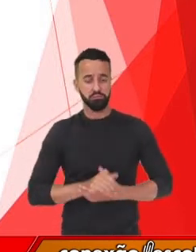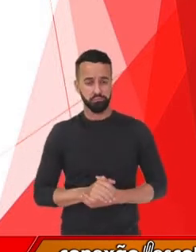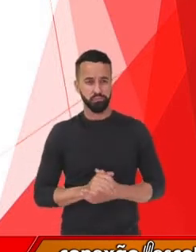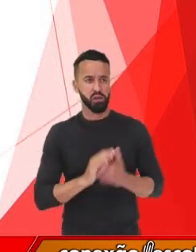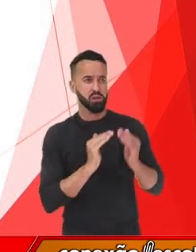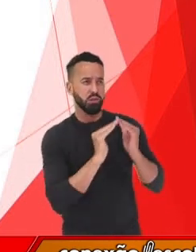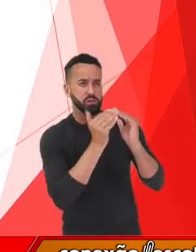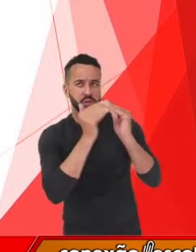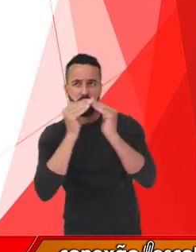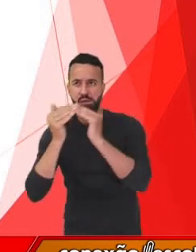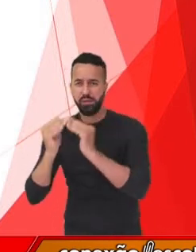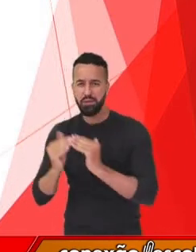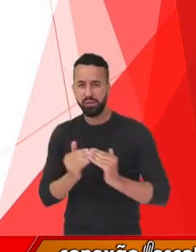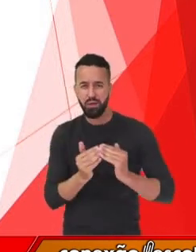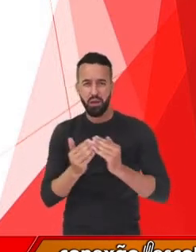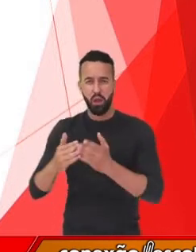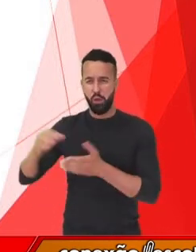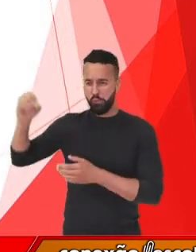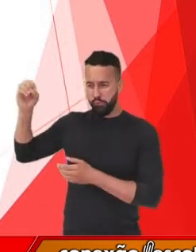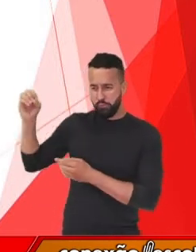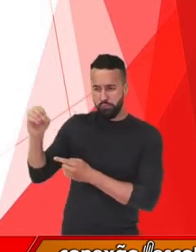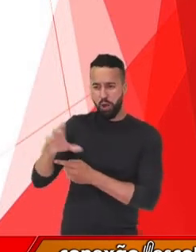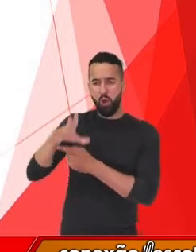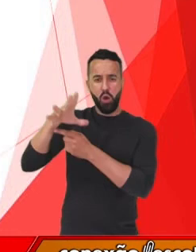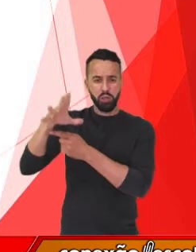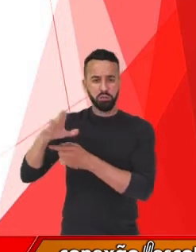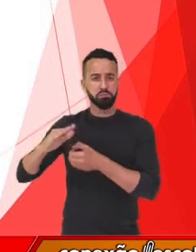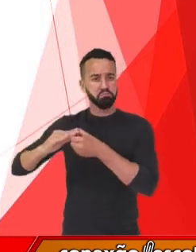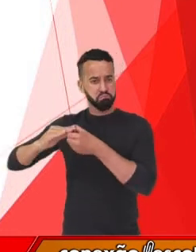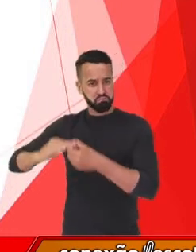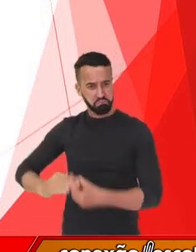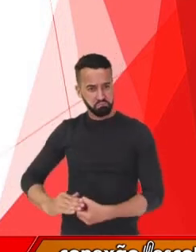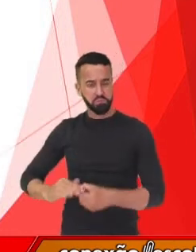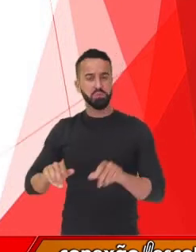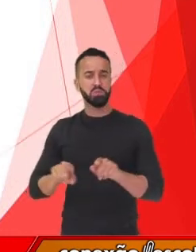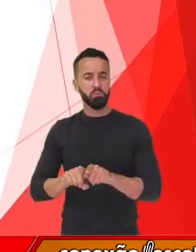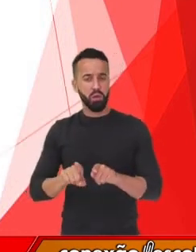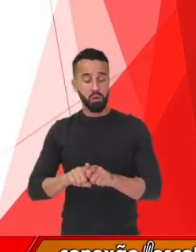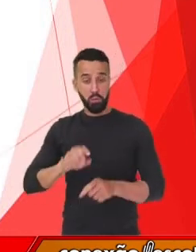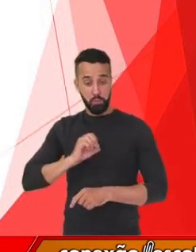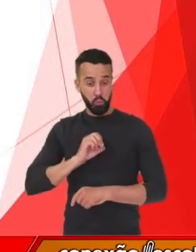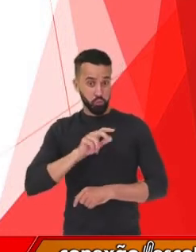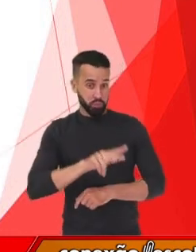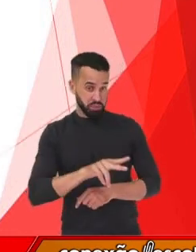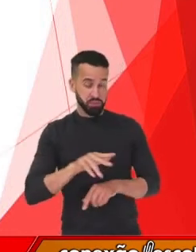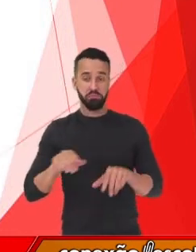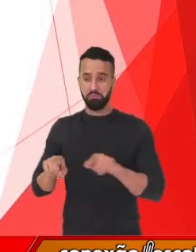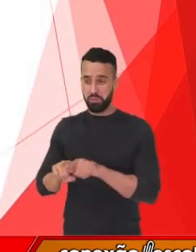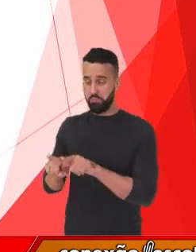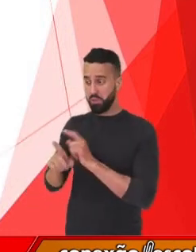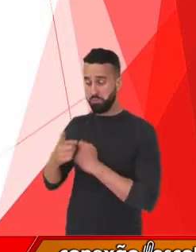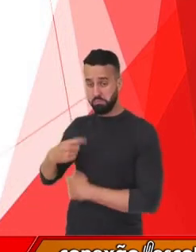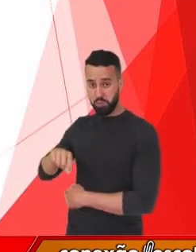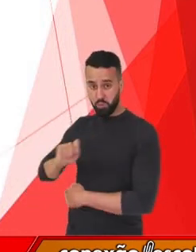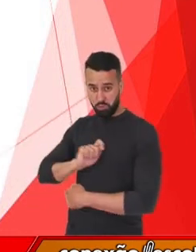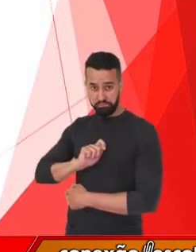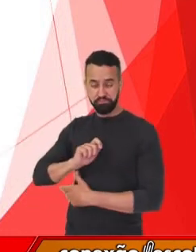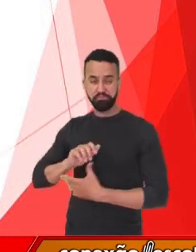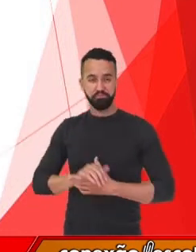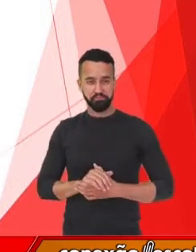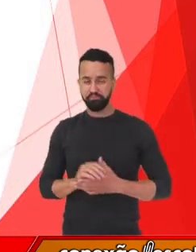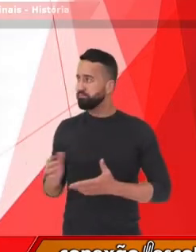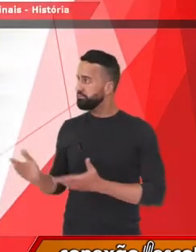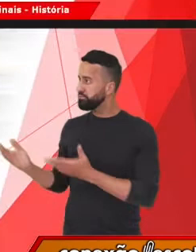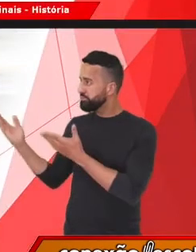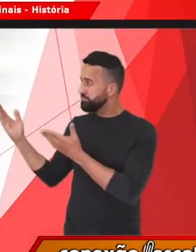das favelas aos faróis, oprimidos desde os portugueses e espanhóis. A letra,